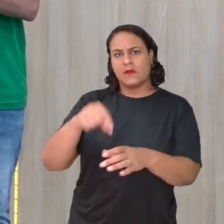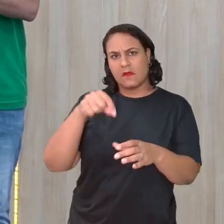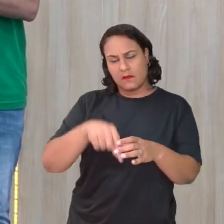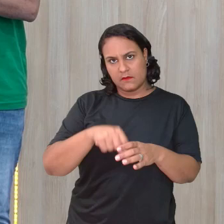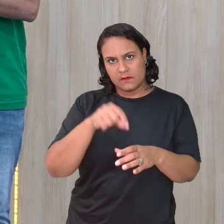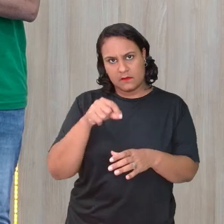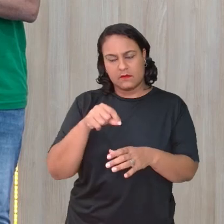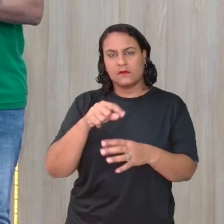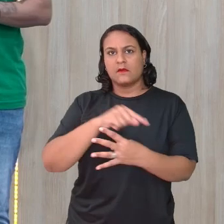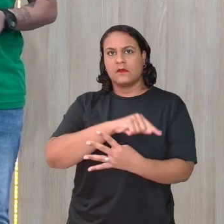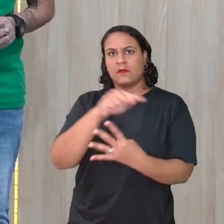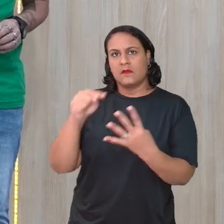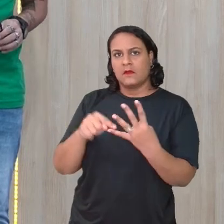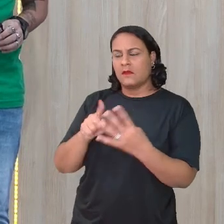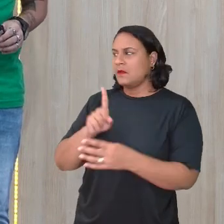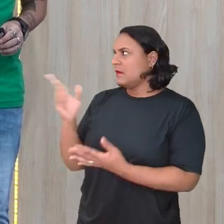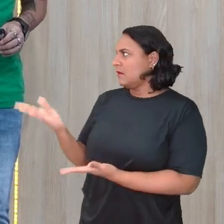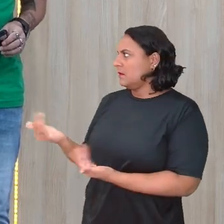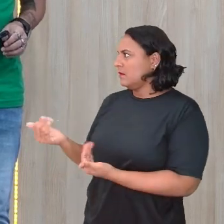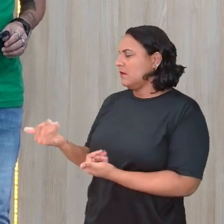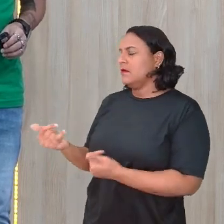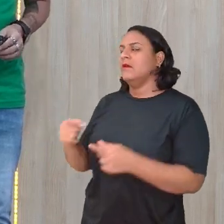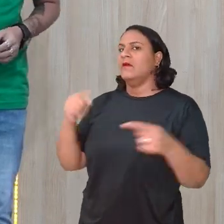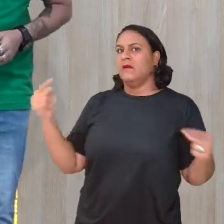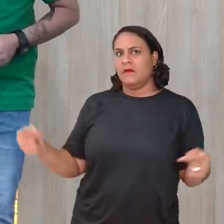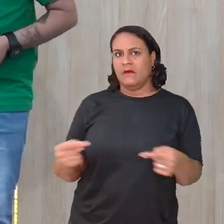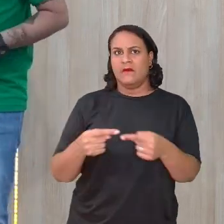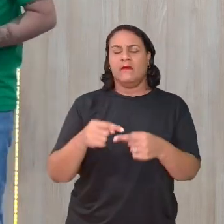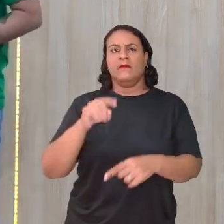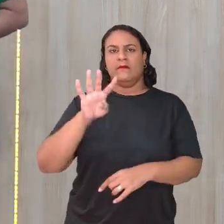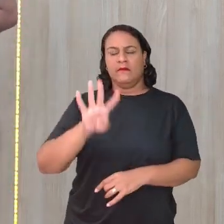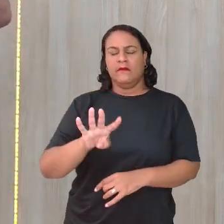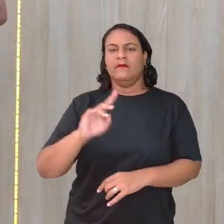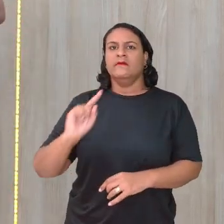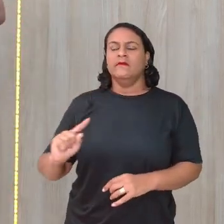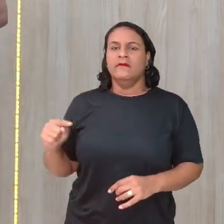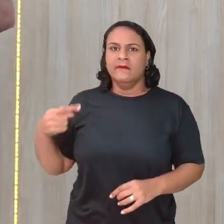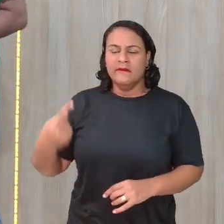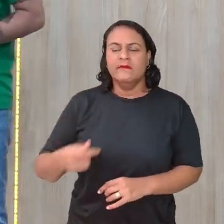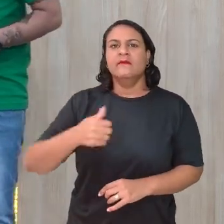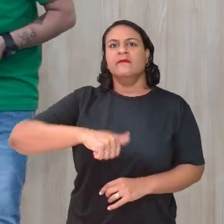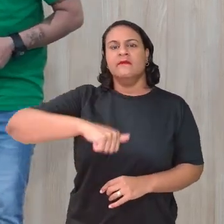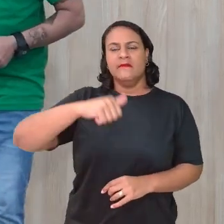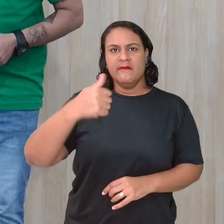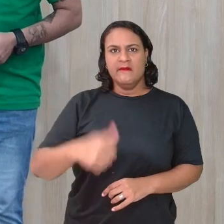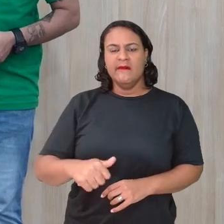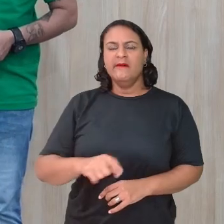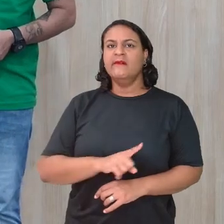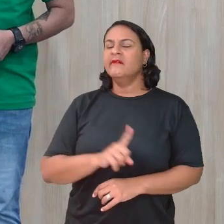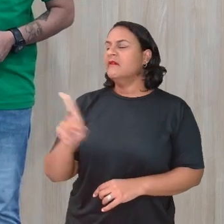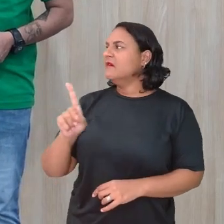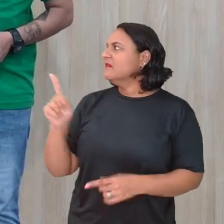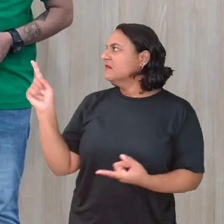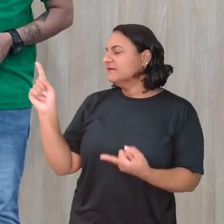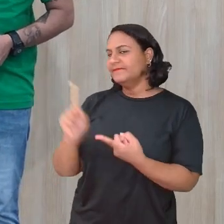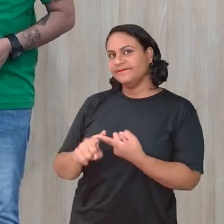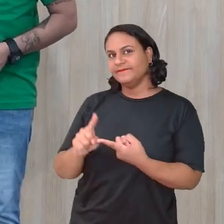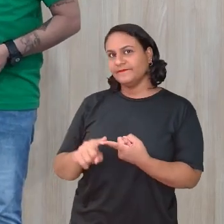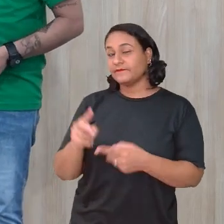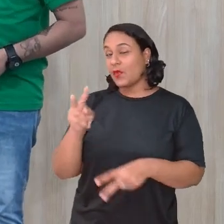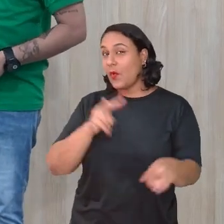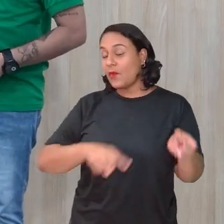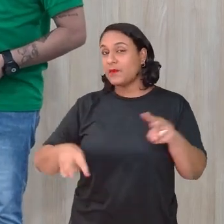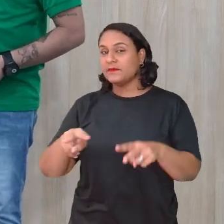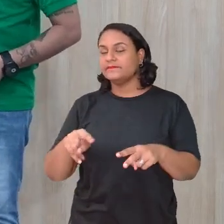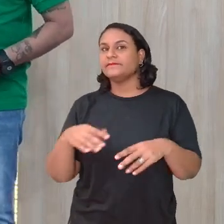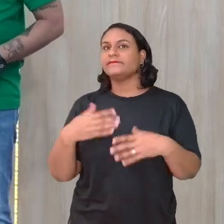com relação a esses 4 jovens vão ser 4. E depois eu vou analisar os casos favoráveis. Observa que